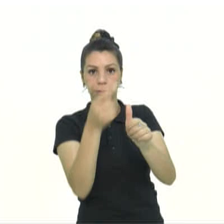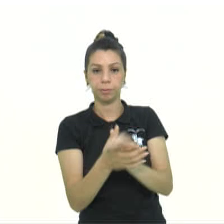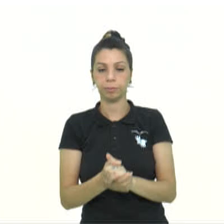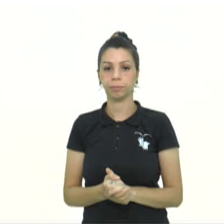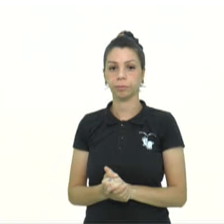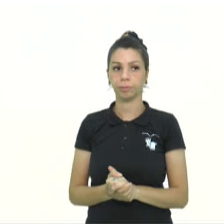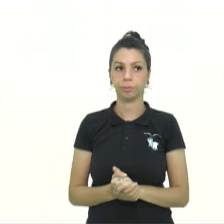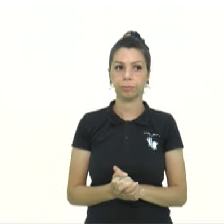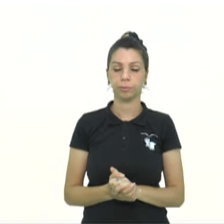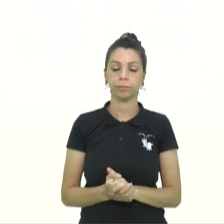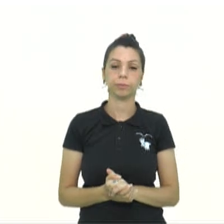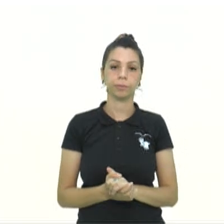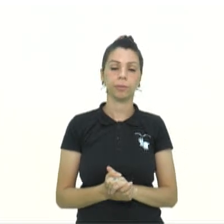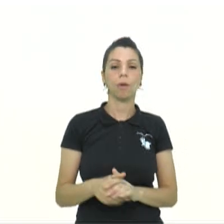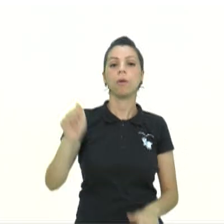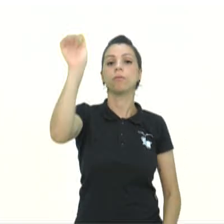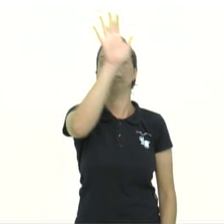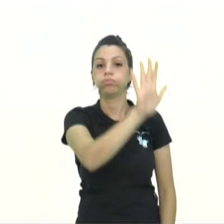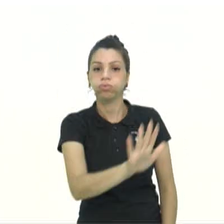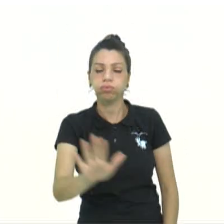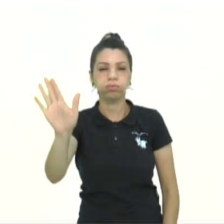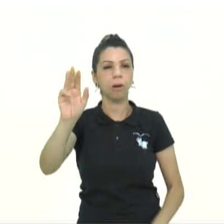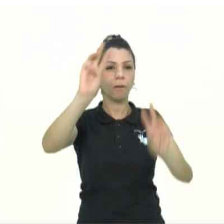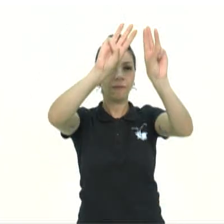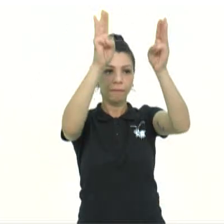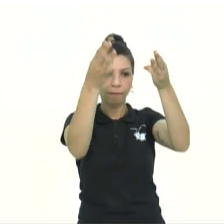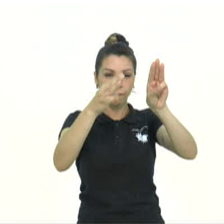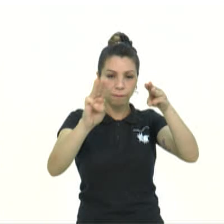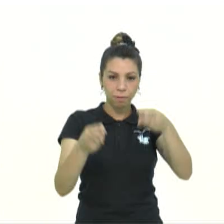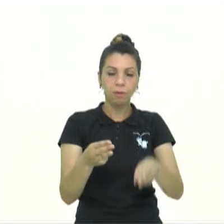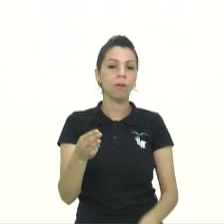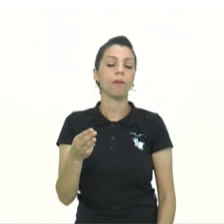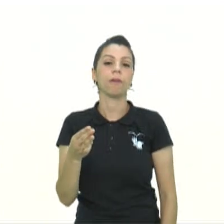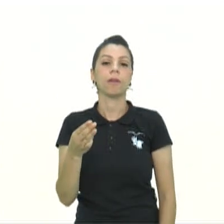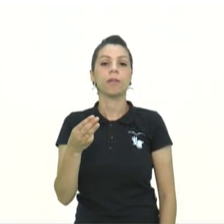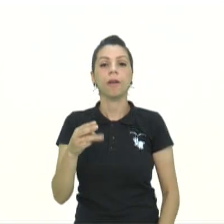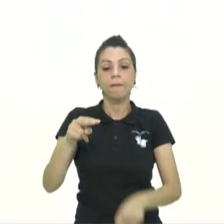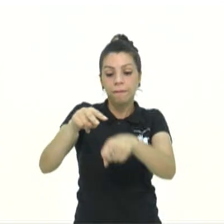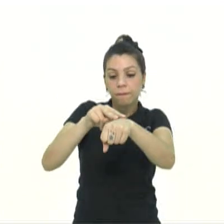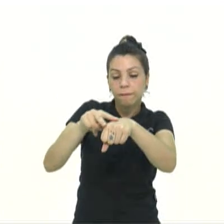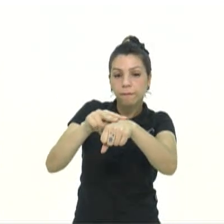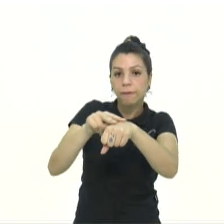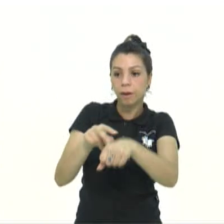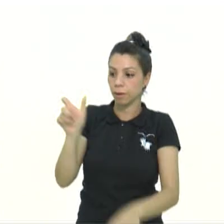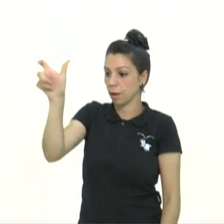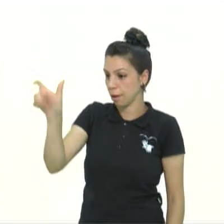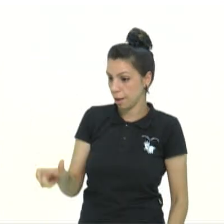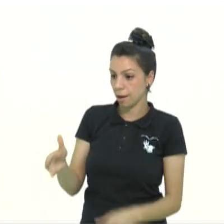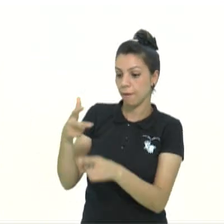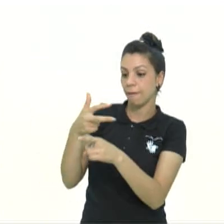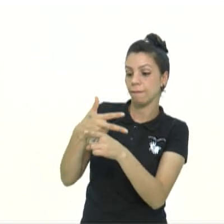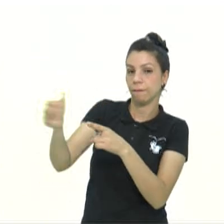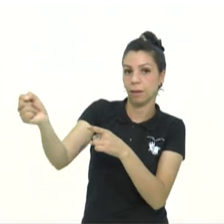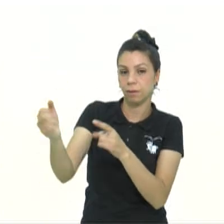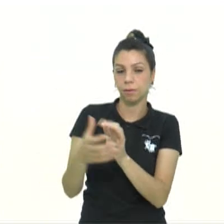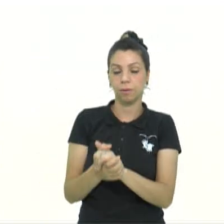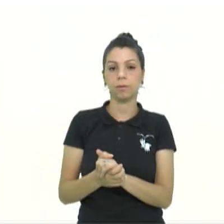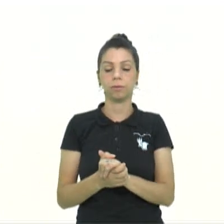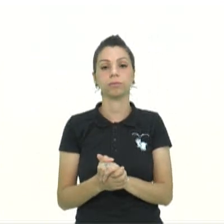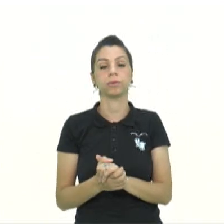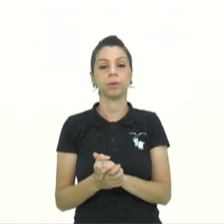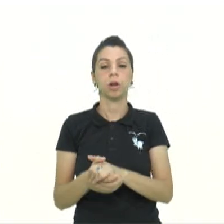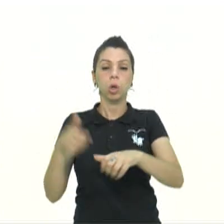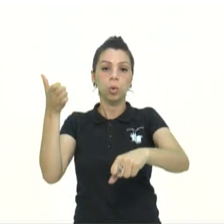toda. Tudo onde está em verde, você pode ir lá do lado esquerdo ali na legenda, Fernando Collor venceu. Nos estados em